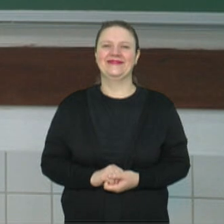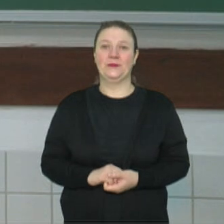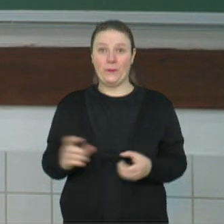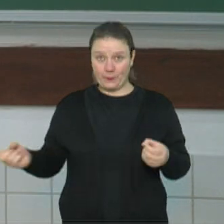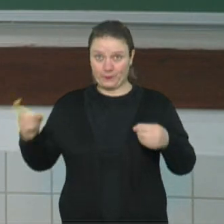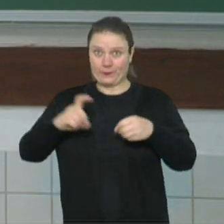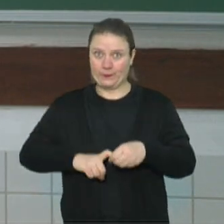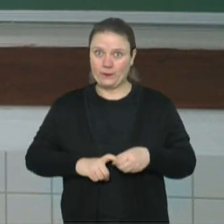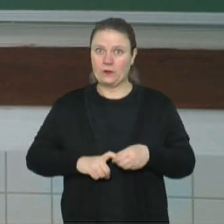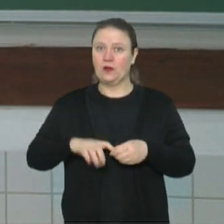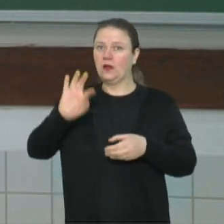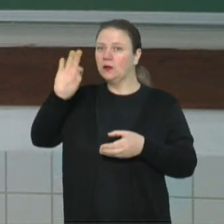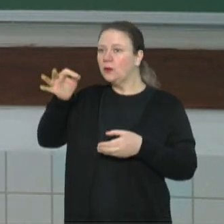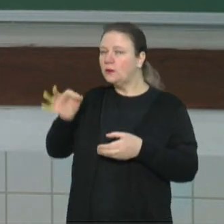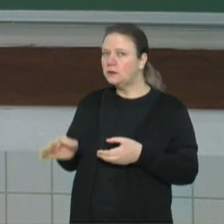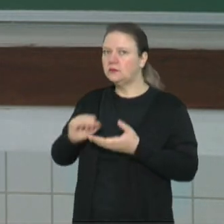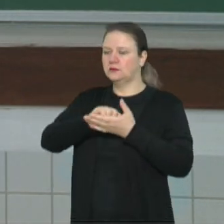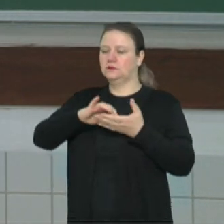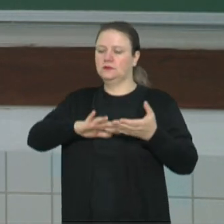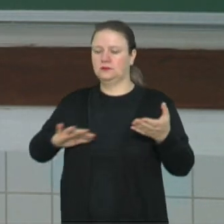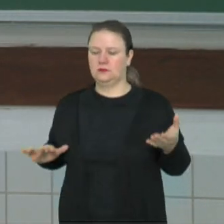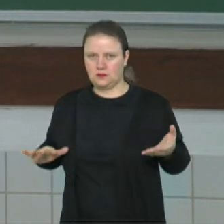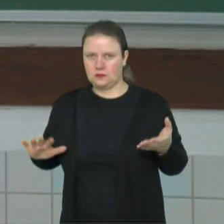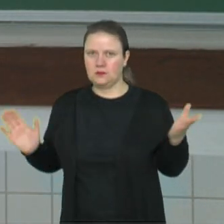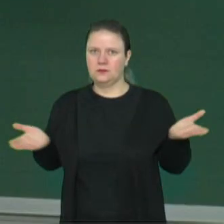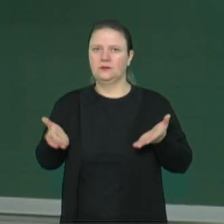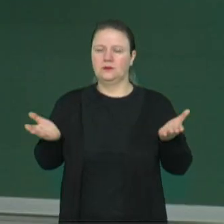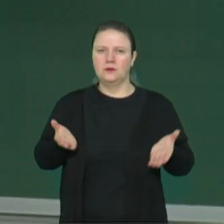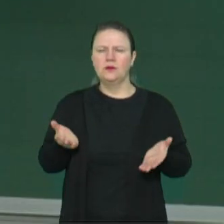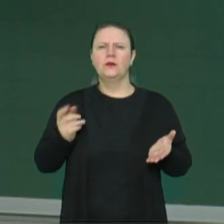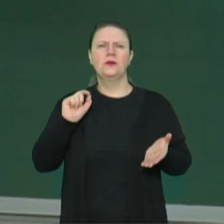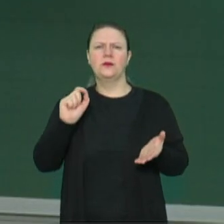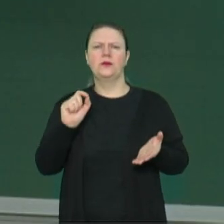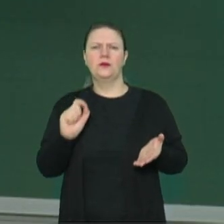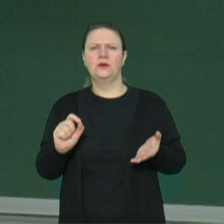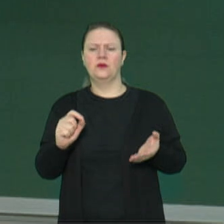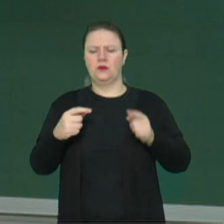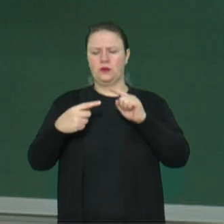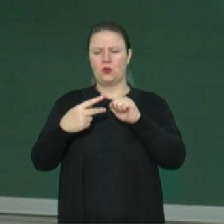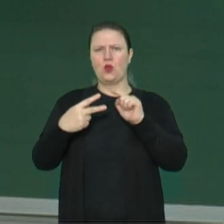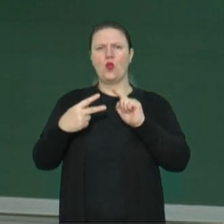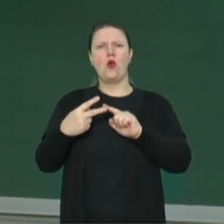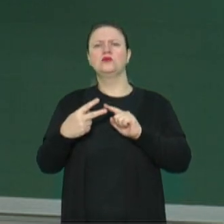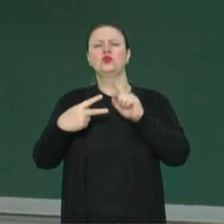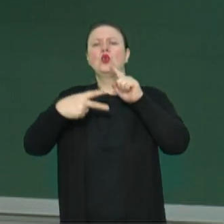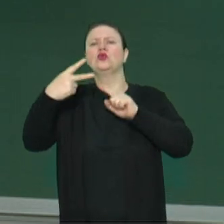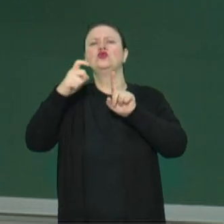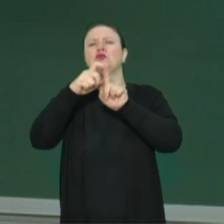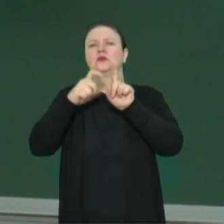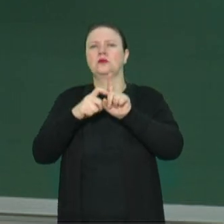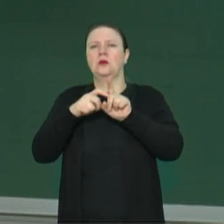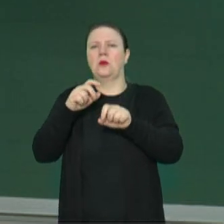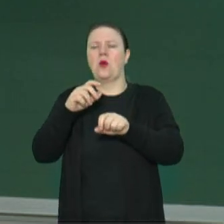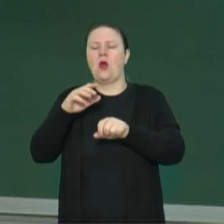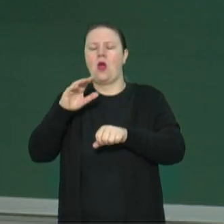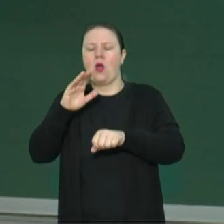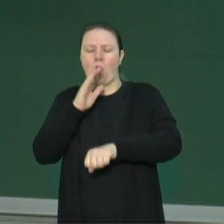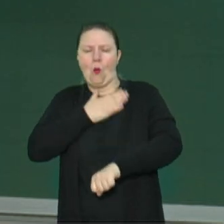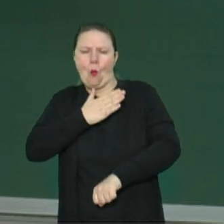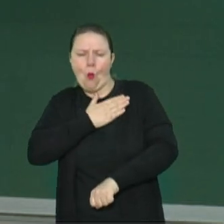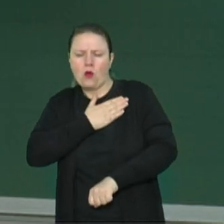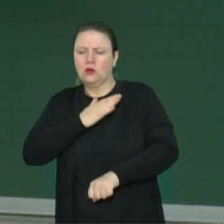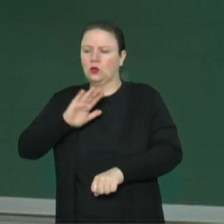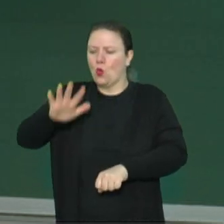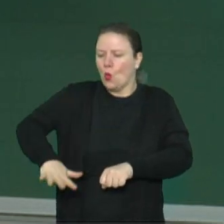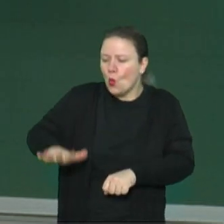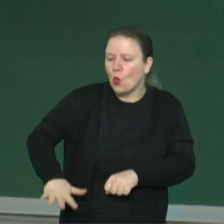Voltando então, pessoal, com a correção da atividade que tinha ficado aqui para vocês, que era o quê? As duas batidas, né? Tanto no corpo do adversário, no seu próprio corpo ou